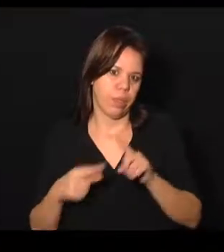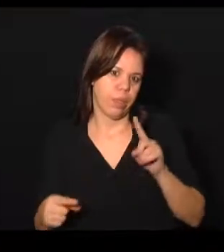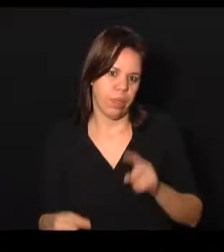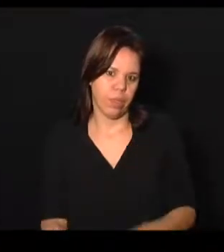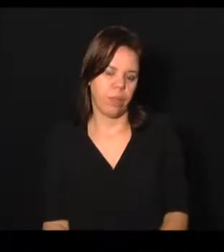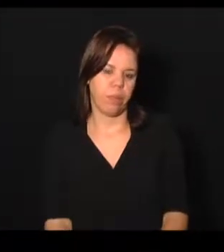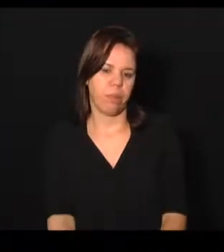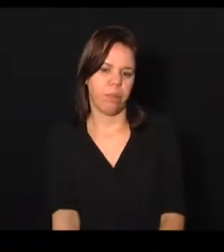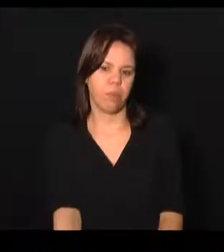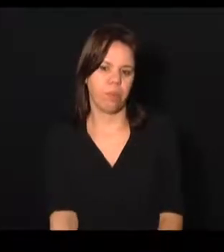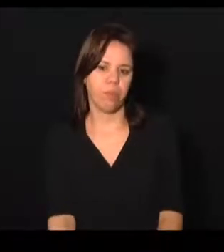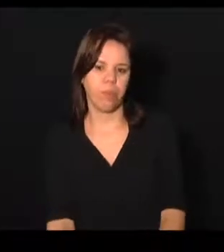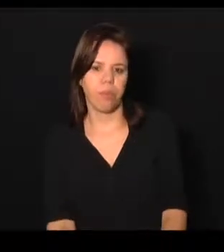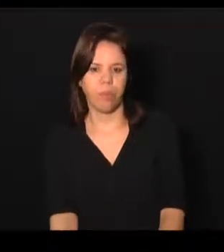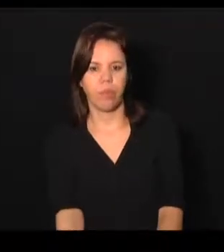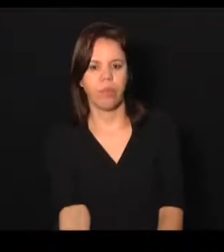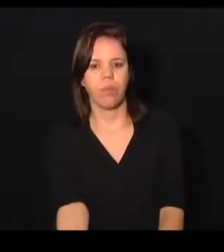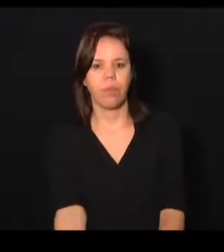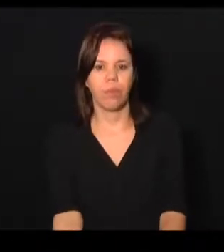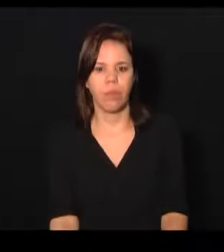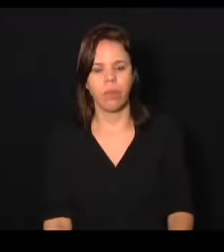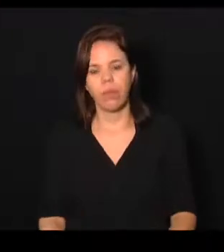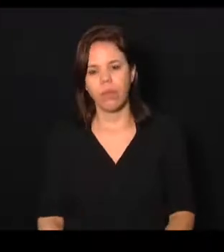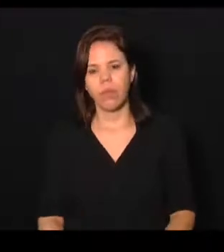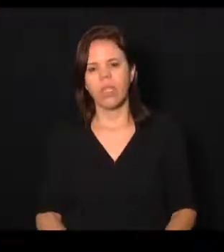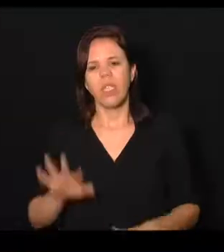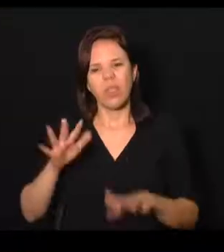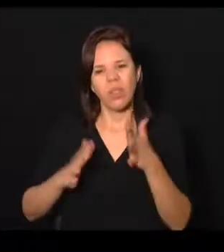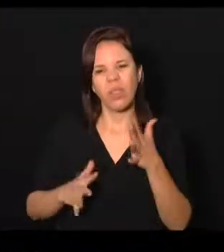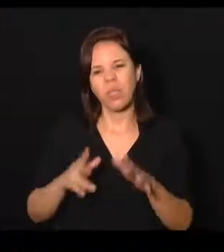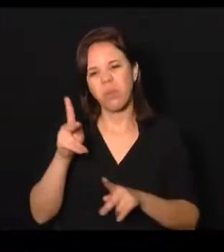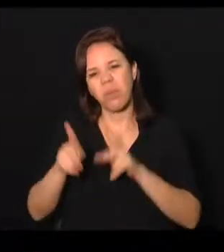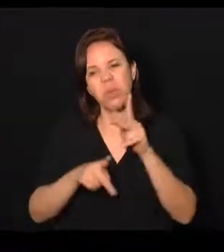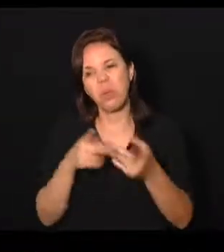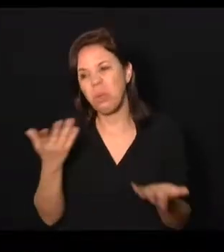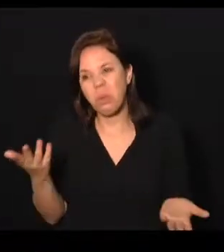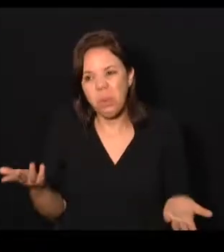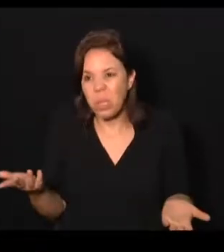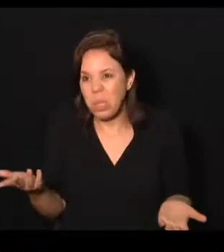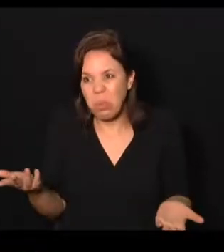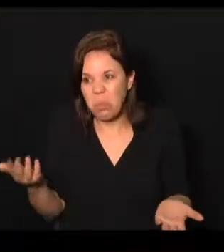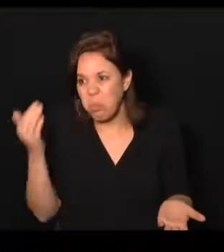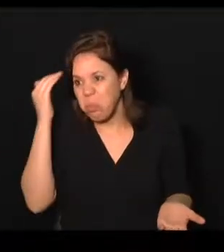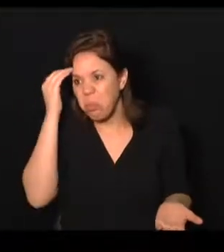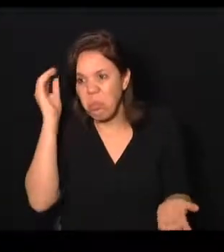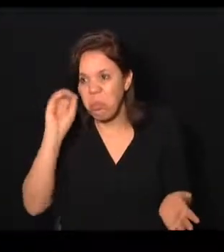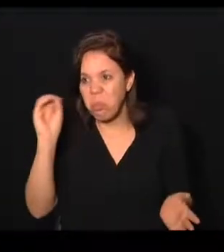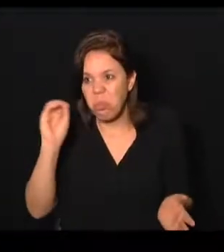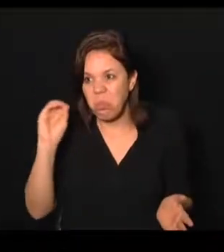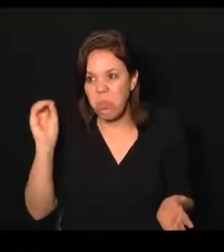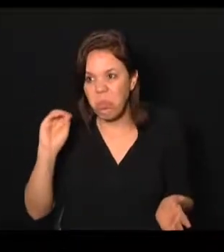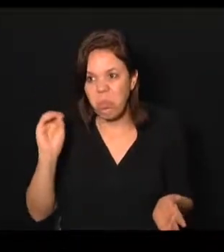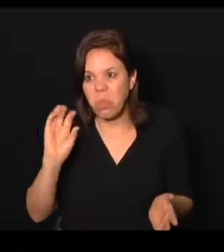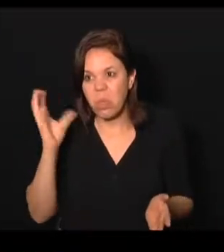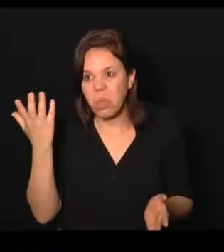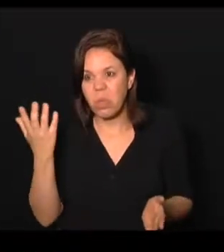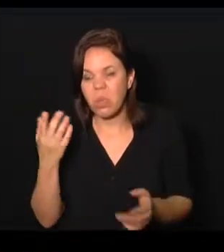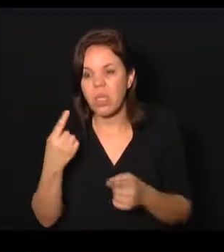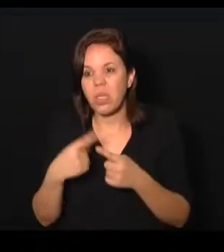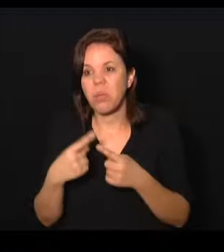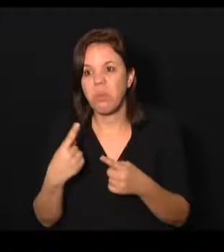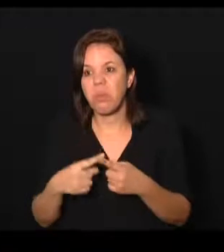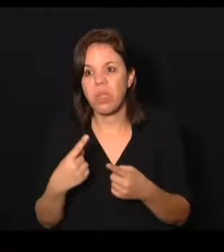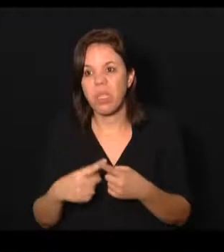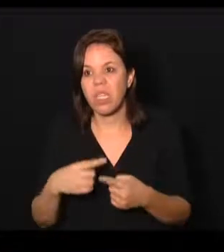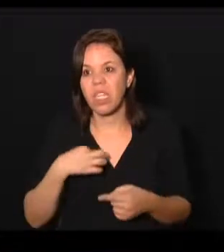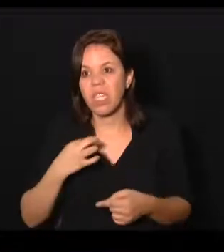às vezes, as pessoas não entendem o porquê e a gente tem que explicar contando um pouquinho dessa história do passado. Então, doar